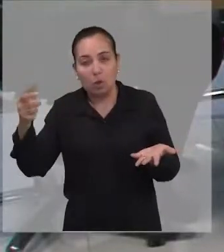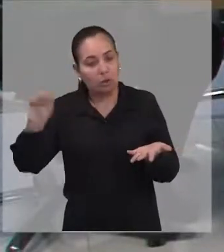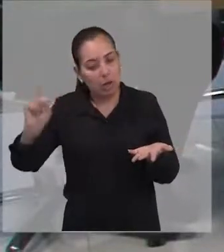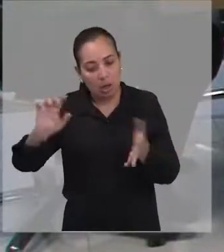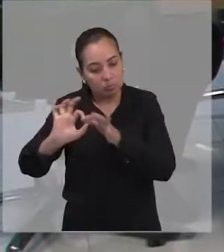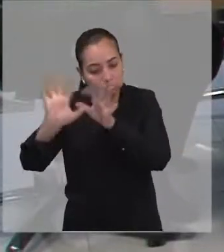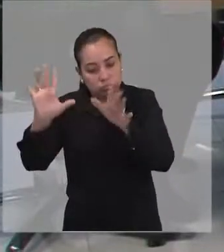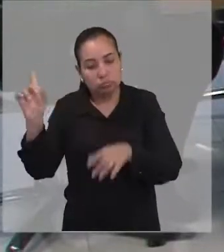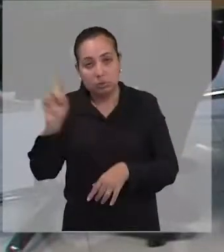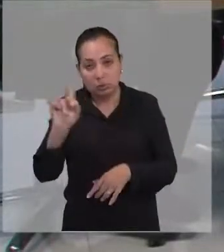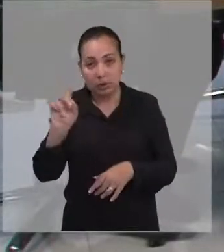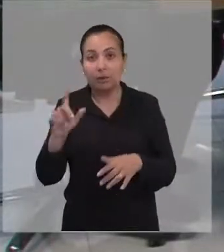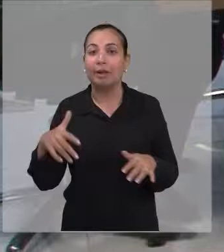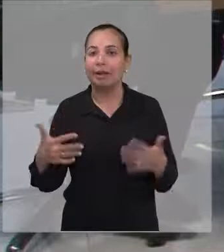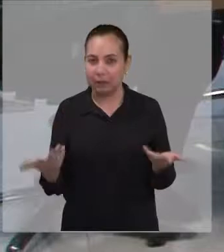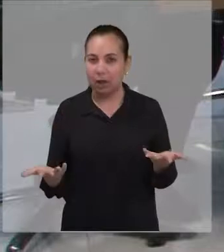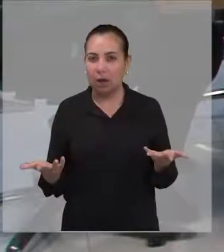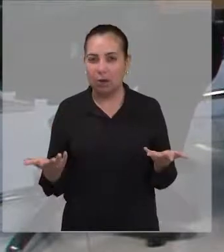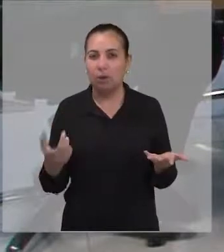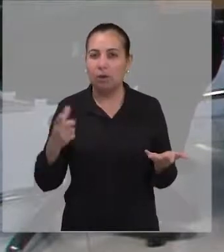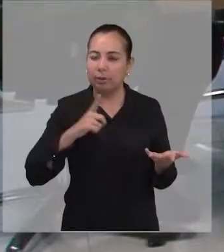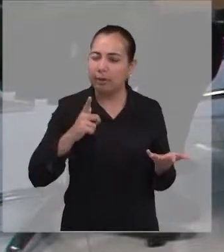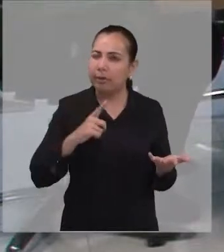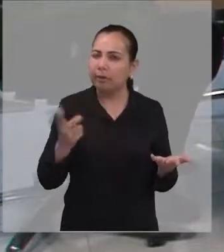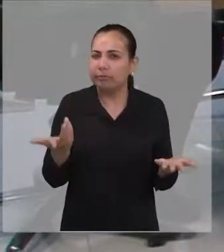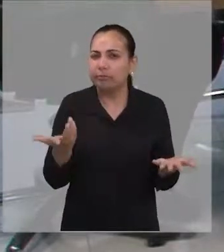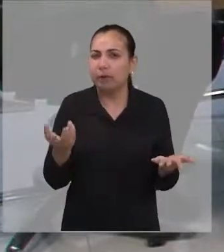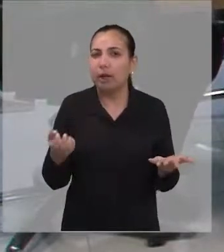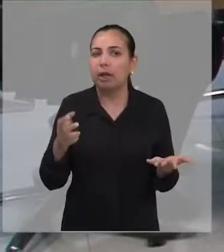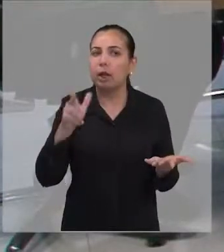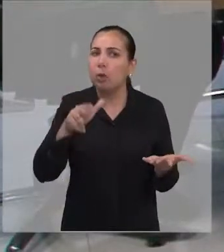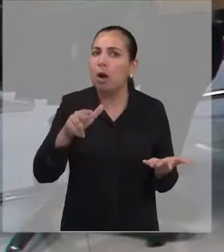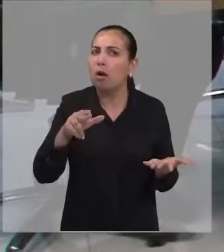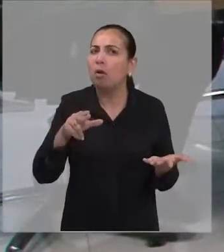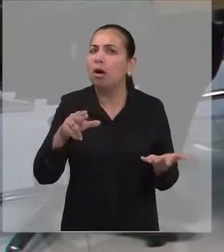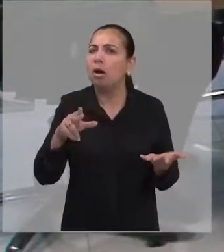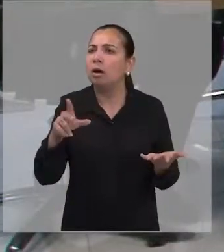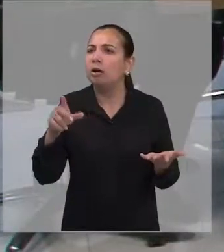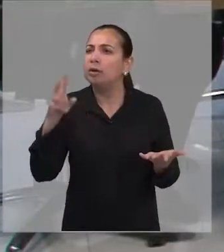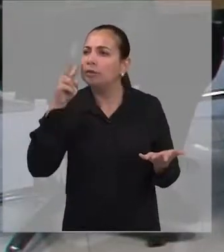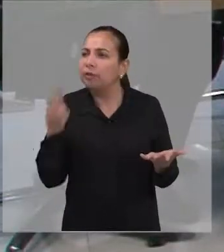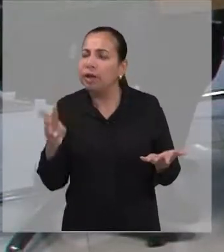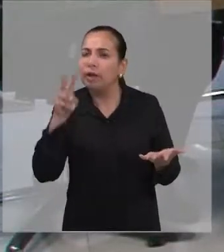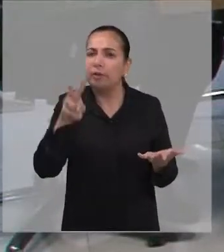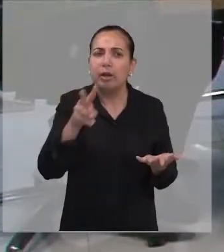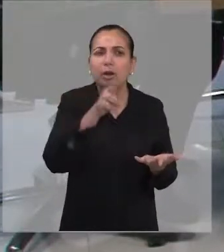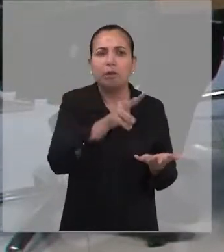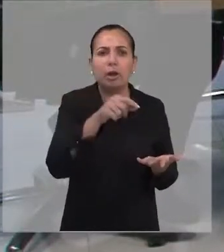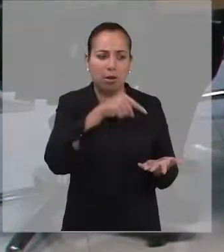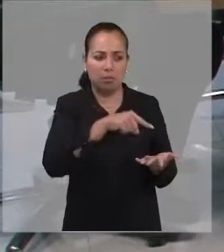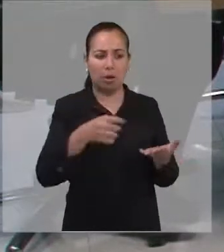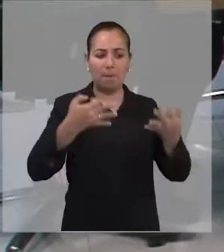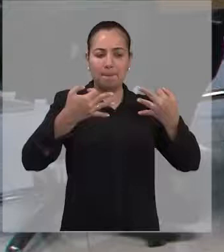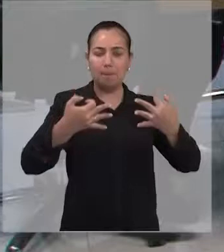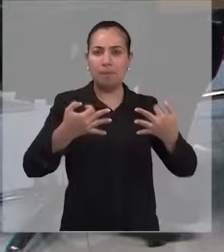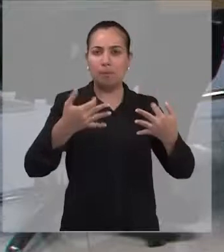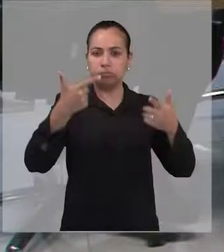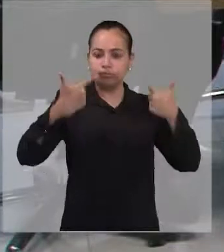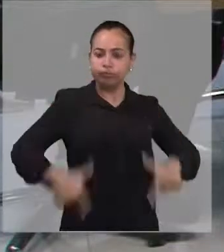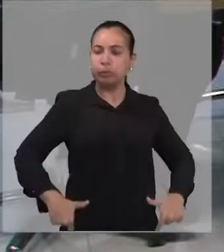Eu estou falando só casos... Estando de férias, né? Estando de férias. Eu estou falando casos que a questão da imparcialidade ou da parcialidade